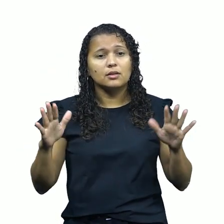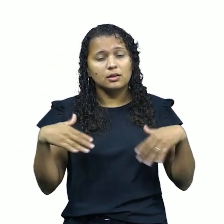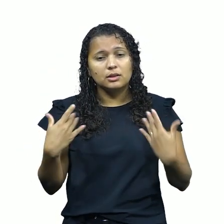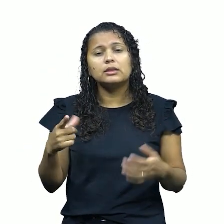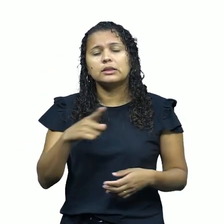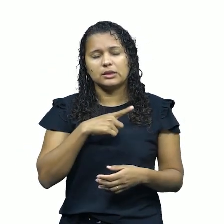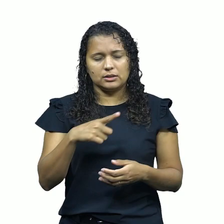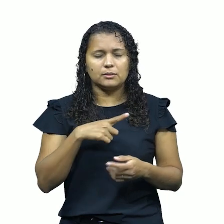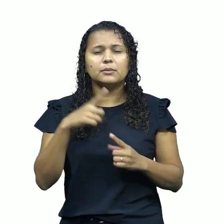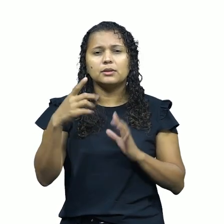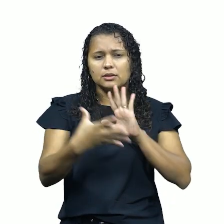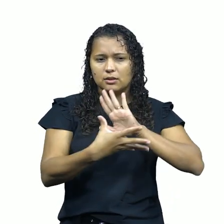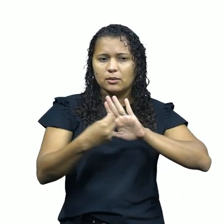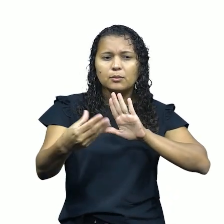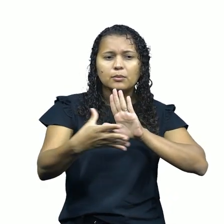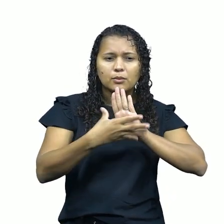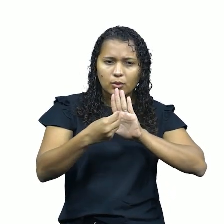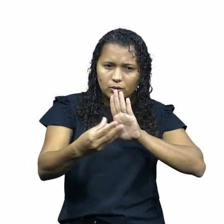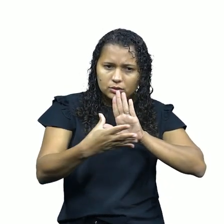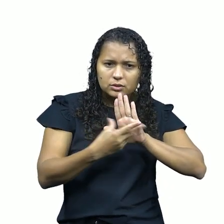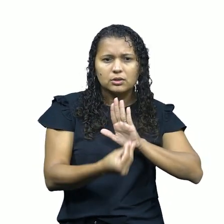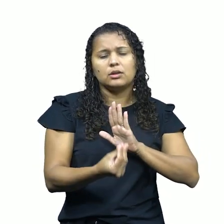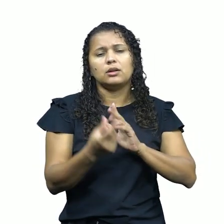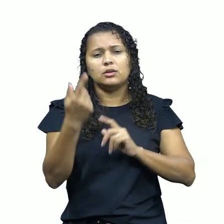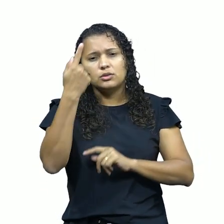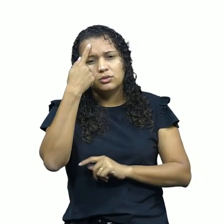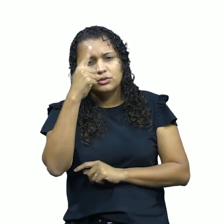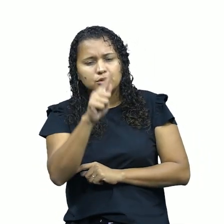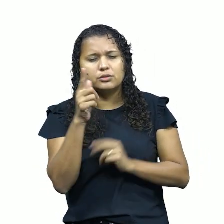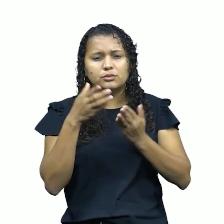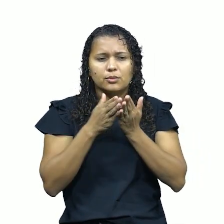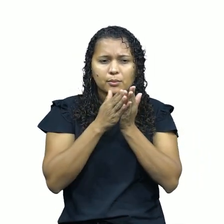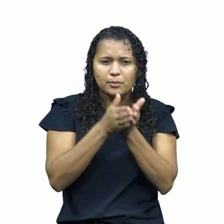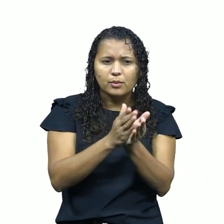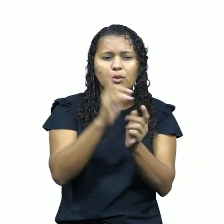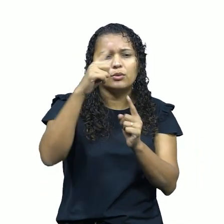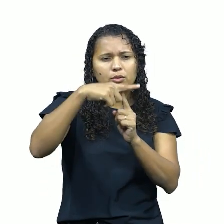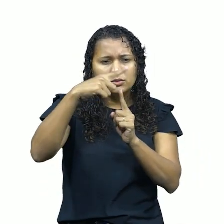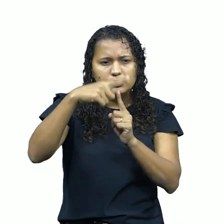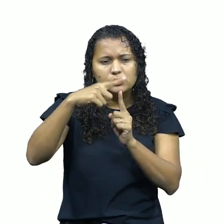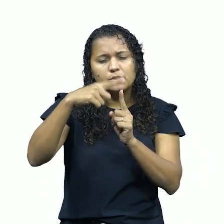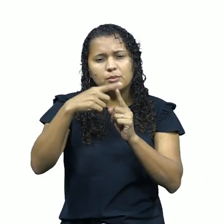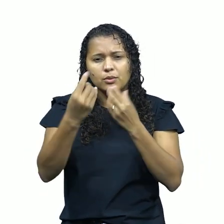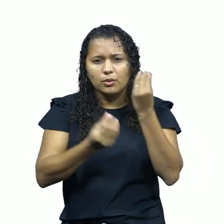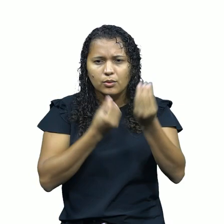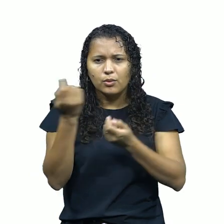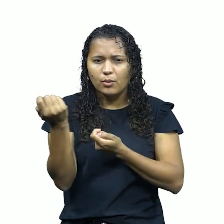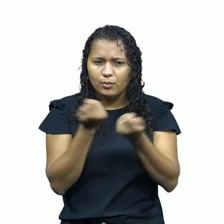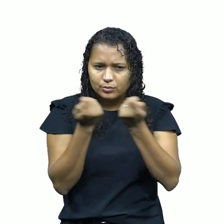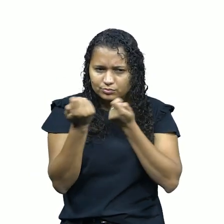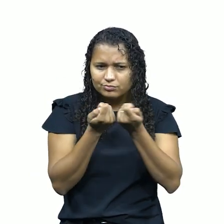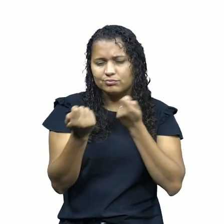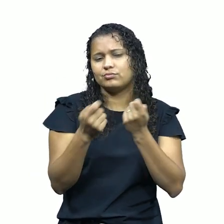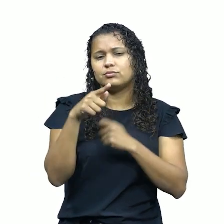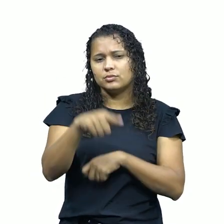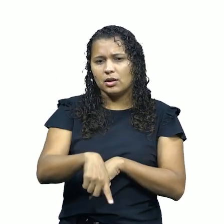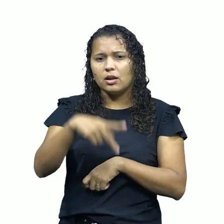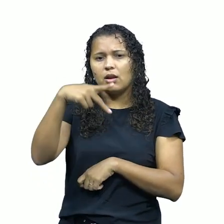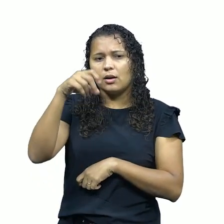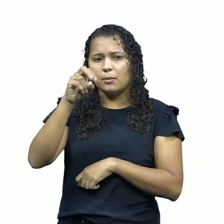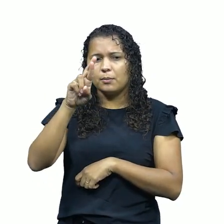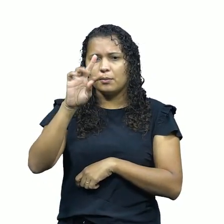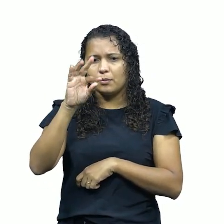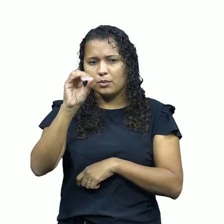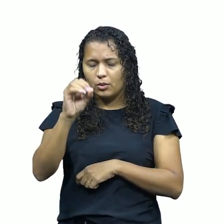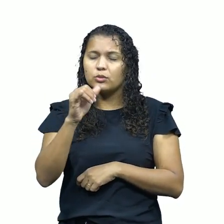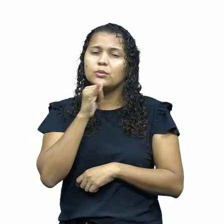E existem os modelos de gestão portuária, né, que são o tipo de gerenciamento daqueles portos. Nós